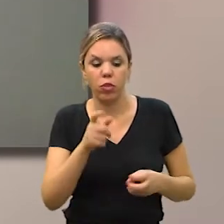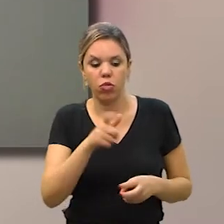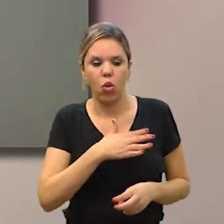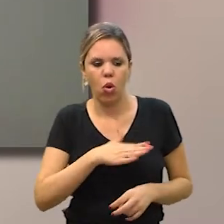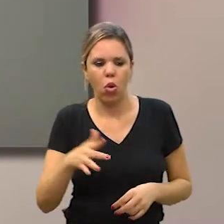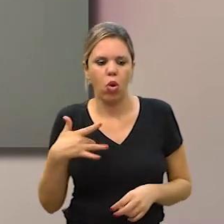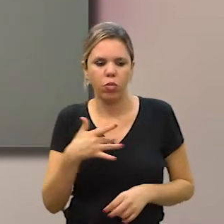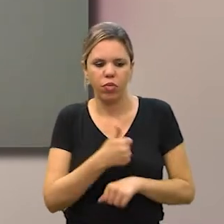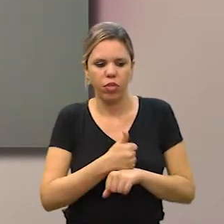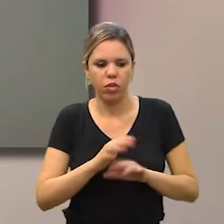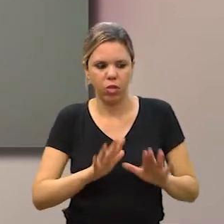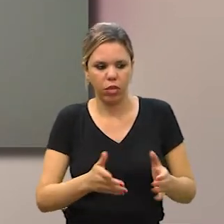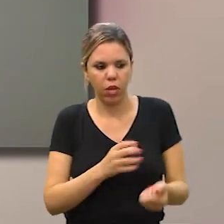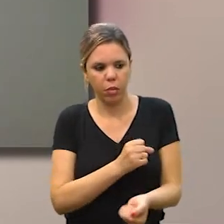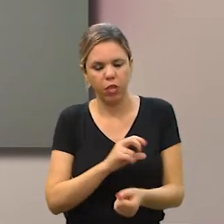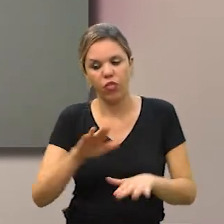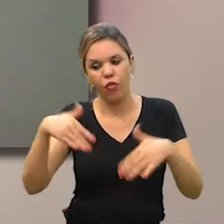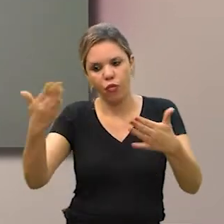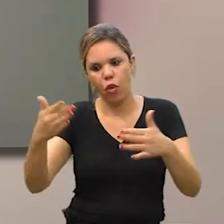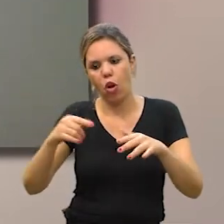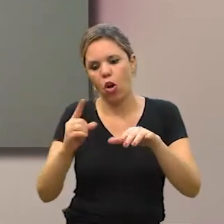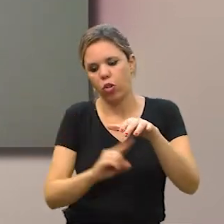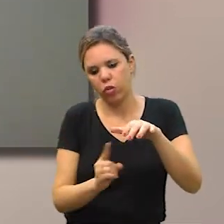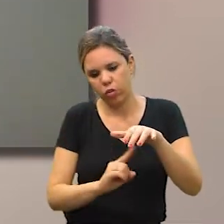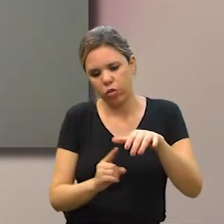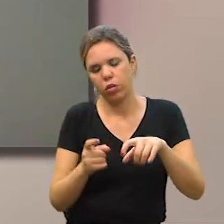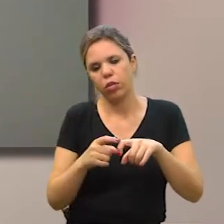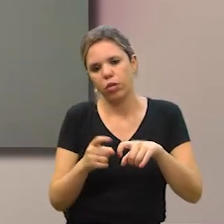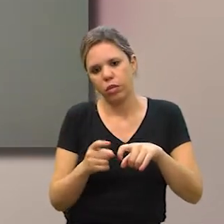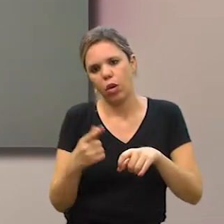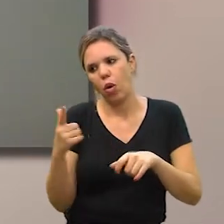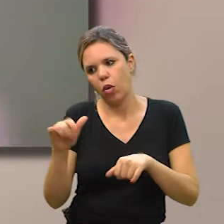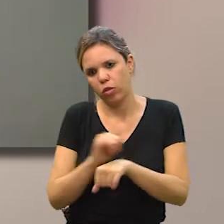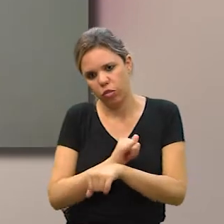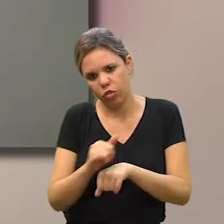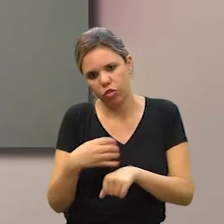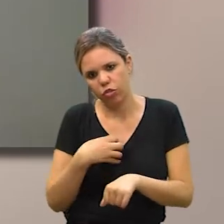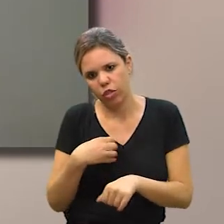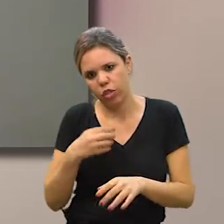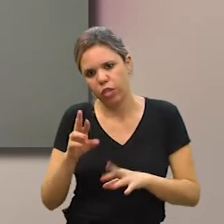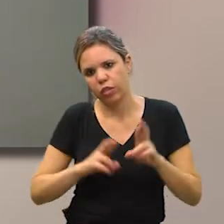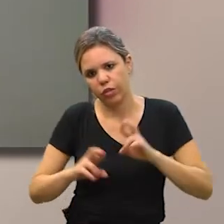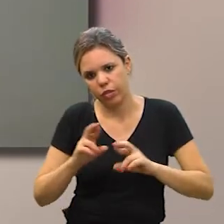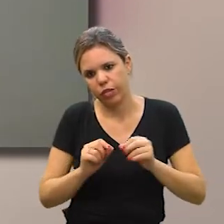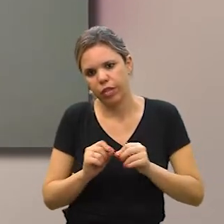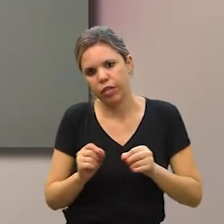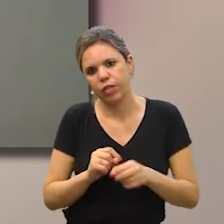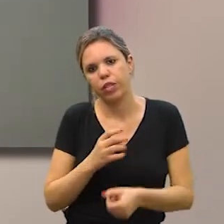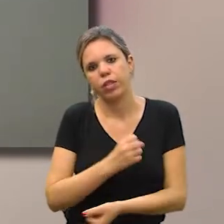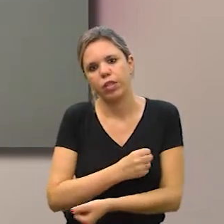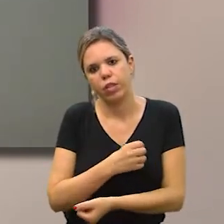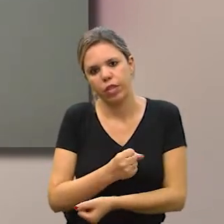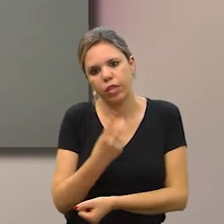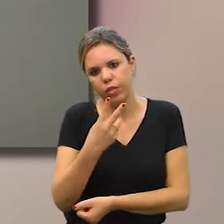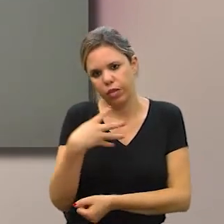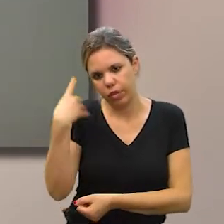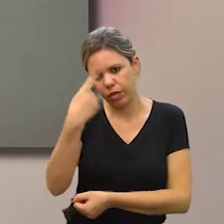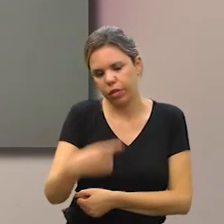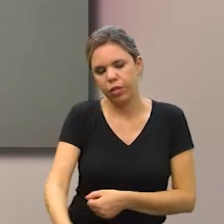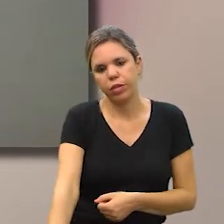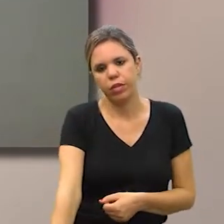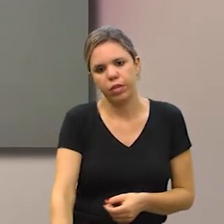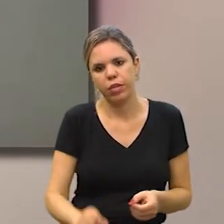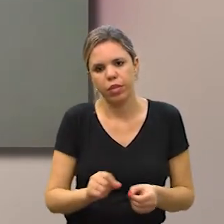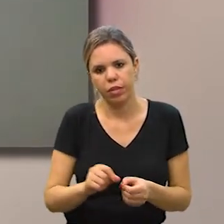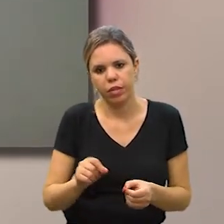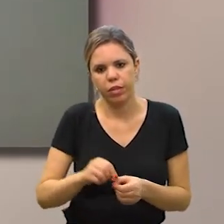a gente tem que medir a pressão fora do consultório então tem ferramentas tem um exame aqui é e me diz a depressão de 24